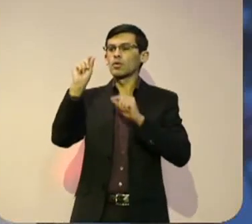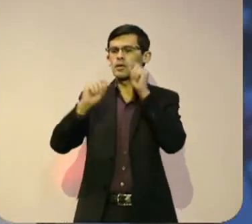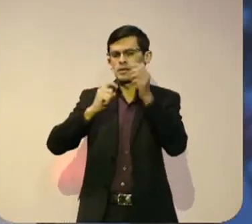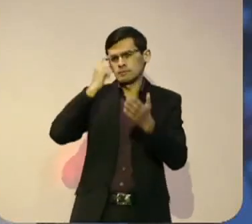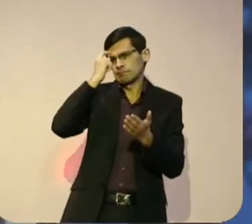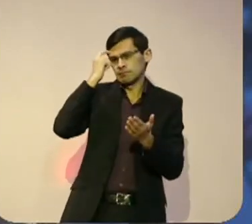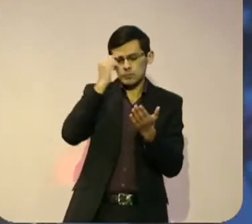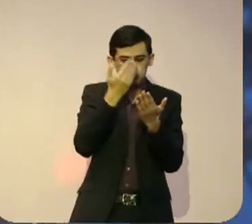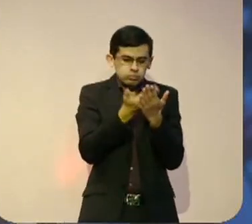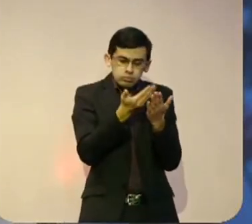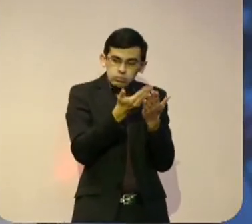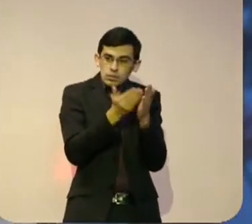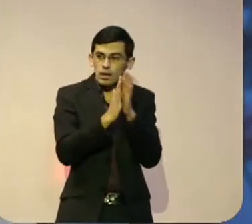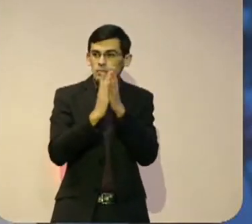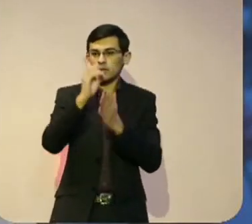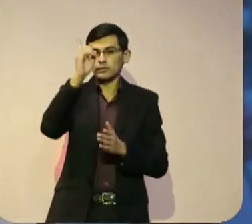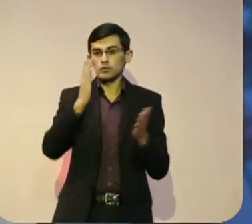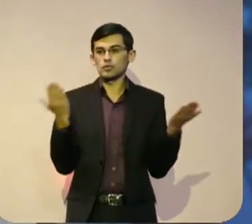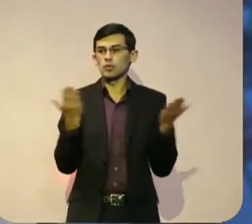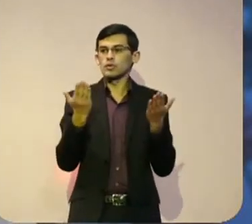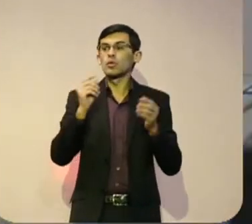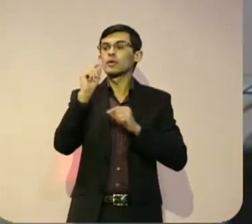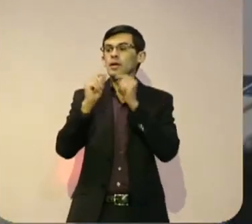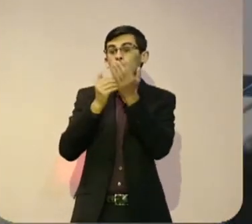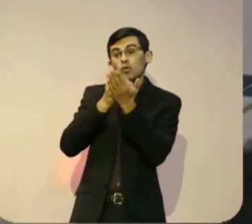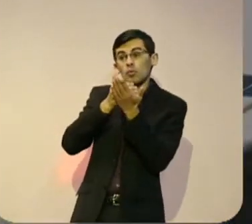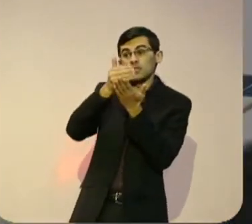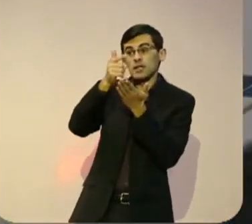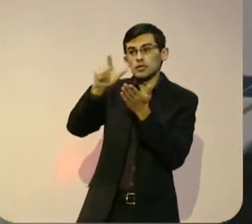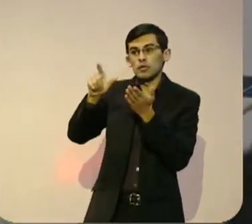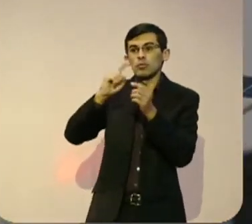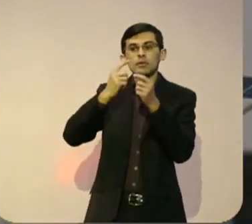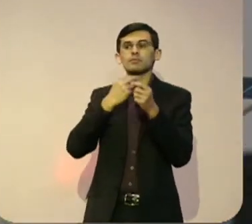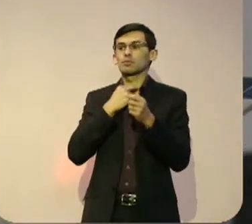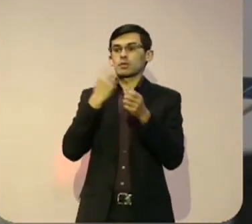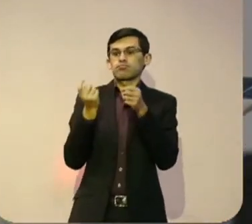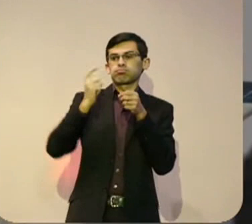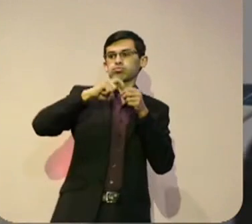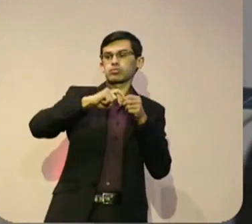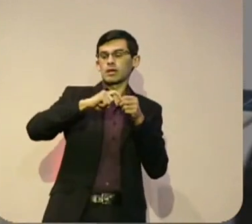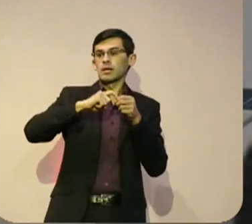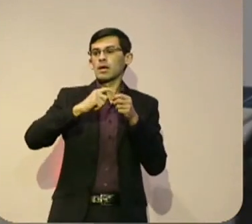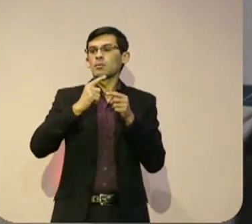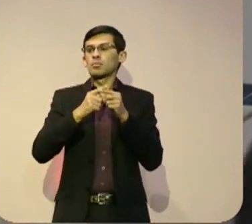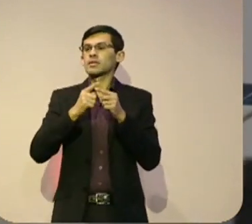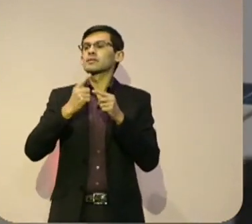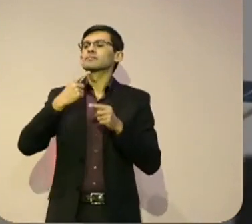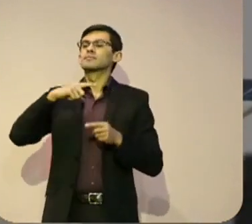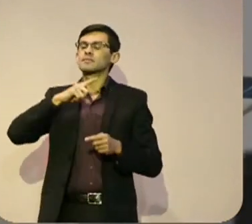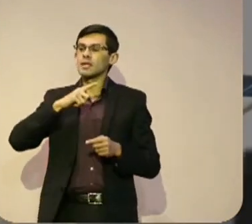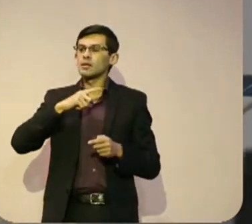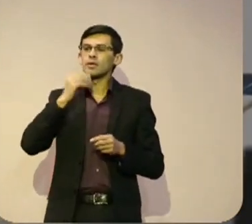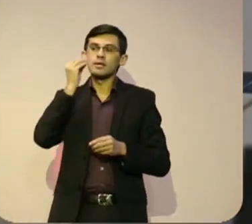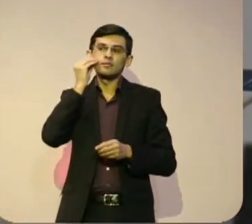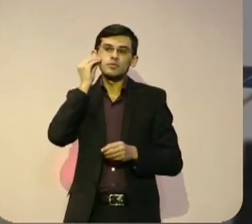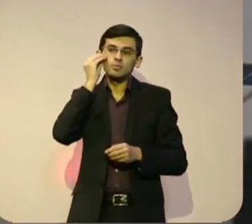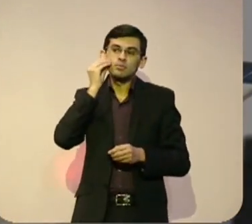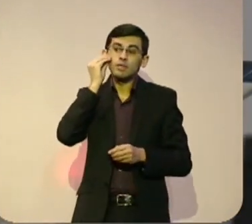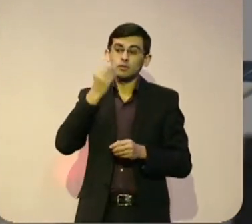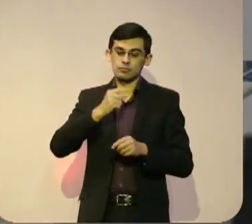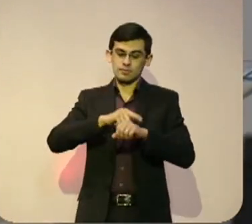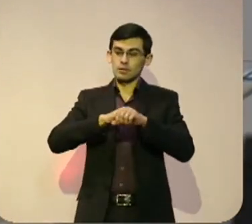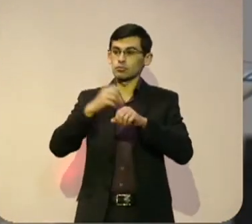ao meditar com você na palavra do Senhor. Recomeçar sem retroceder, porque a gente tem vivido um novo